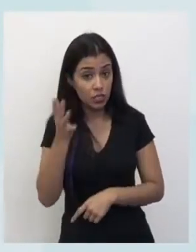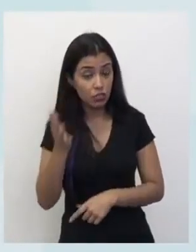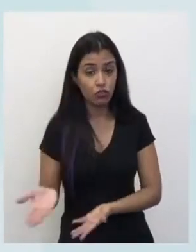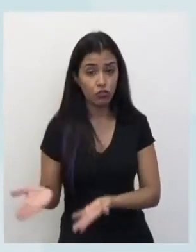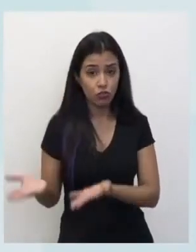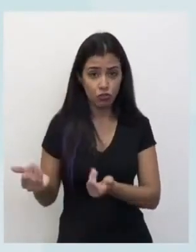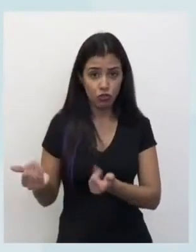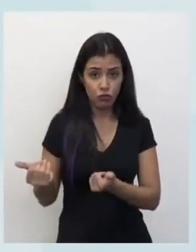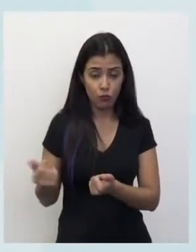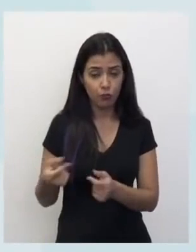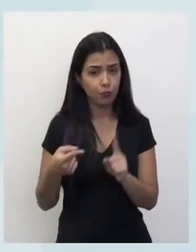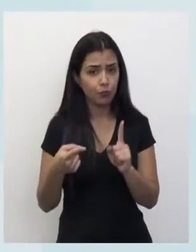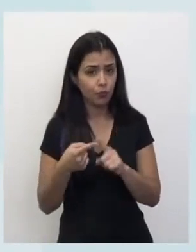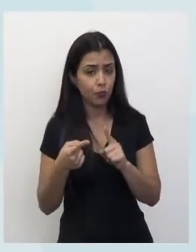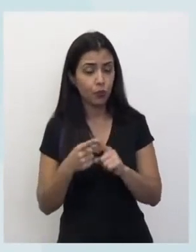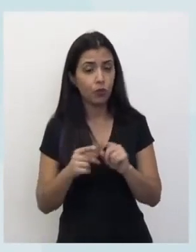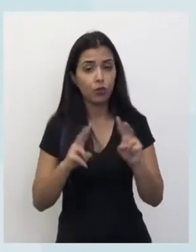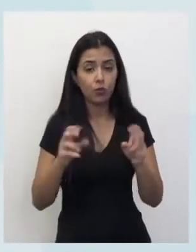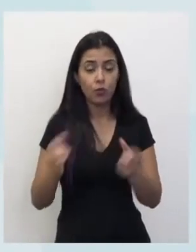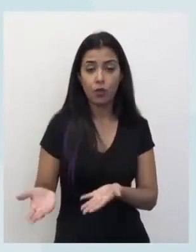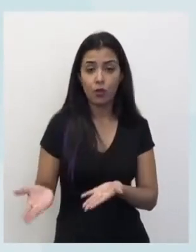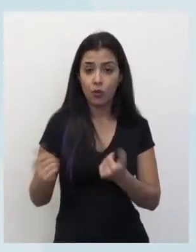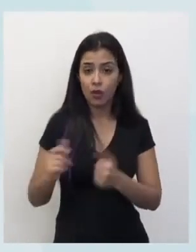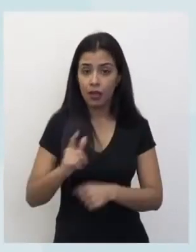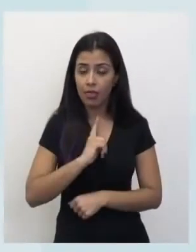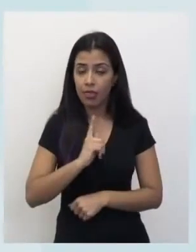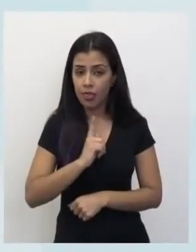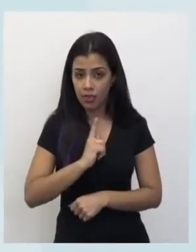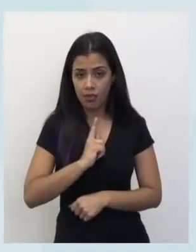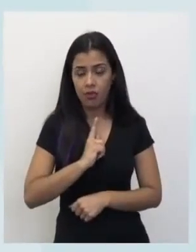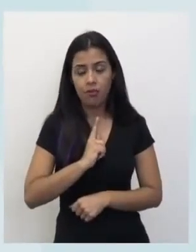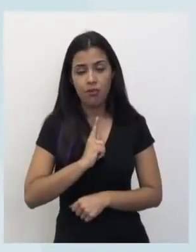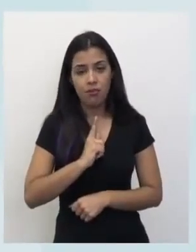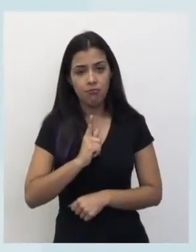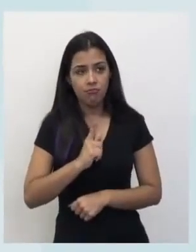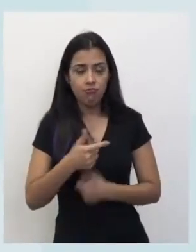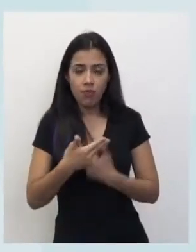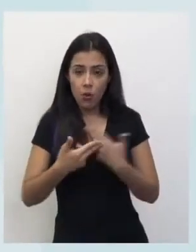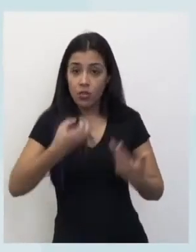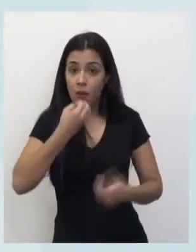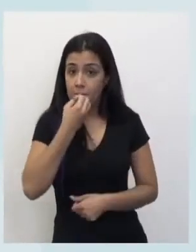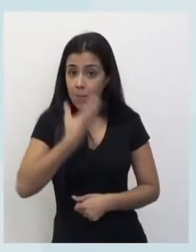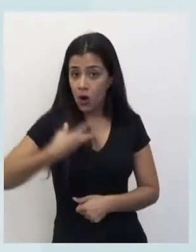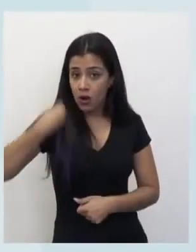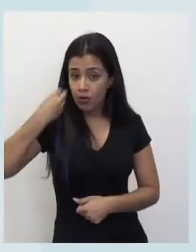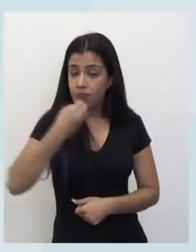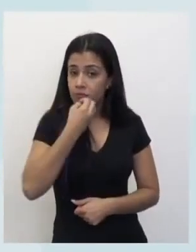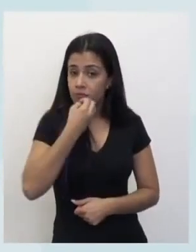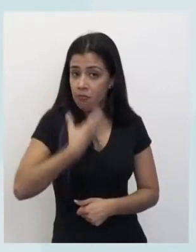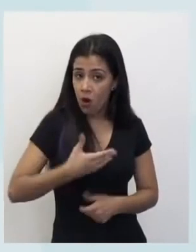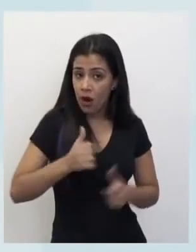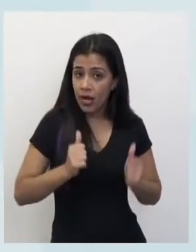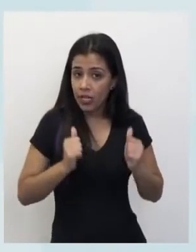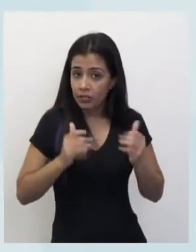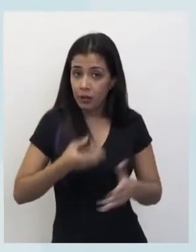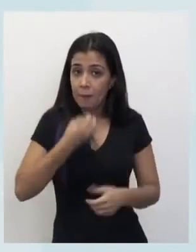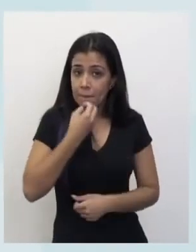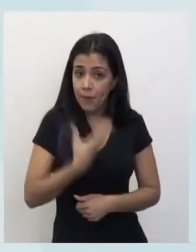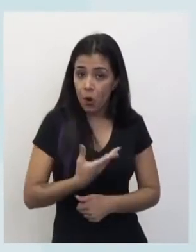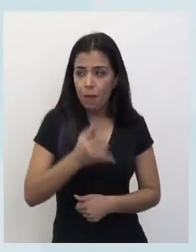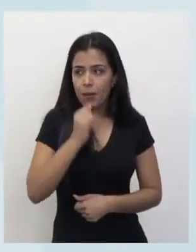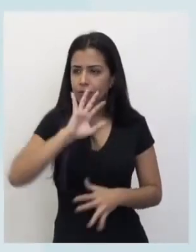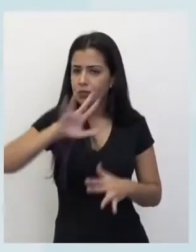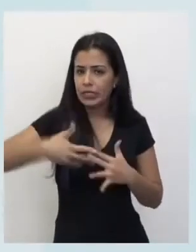uma situação ou realizado algo exemplar, algo, vamos dizer assim, bom, alguma atitude de cidadania, de